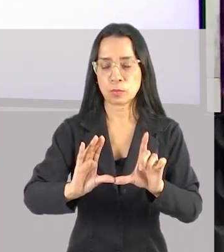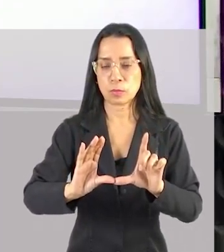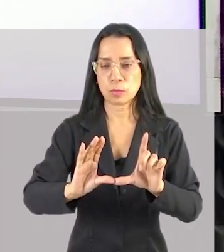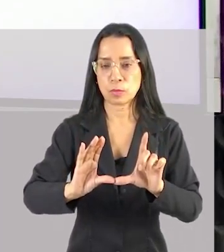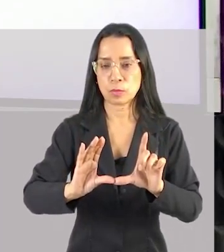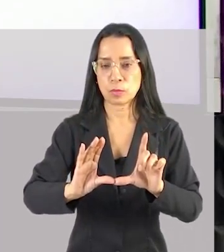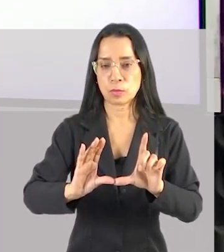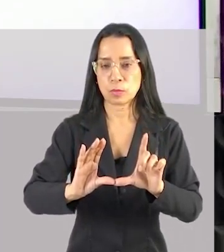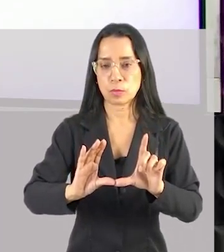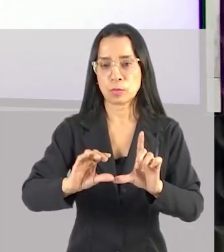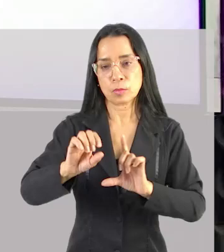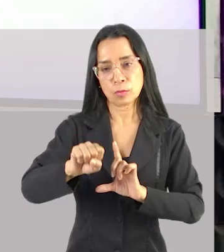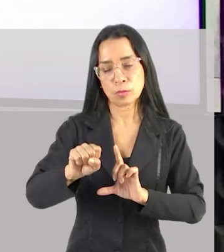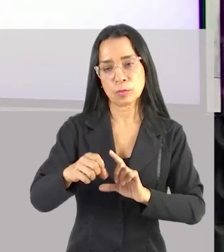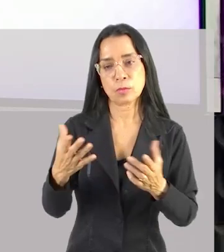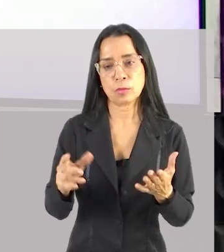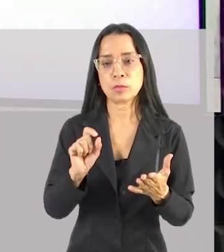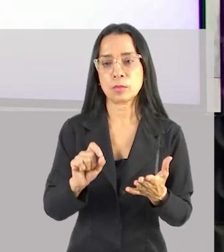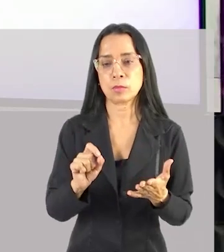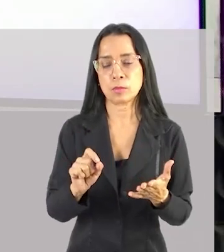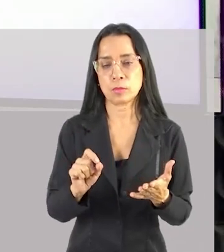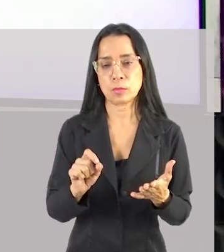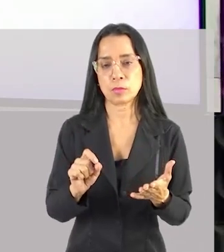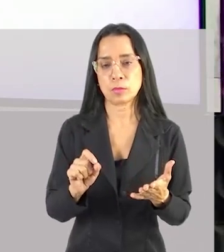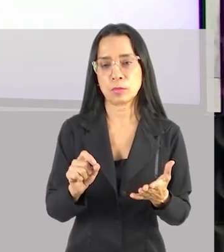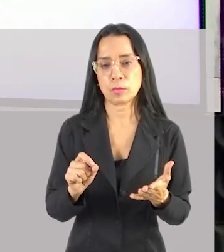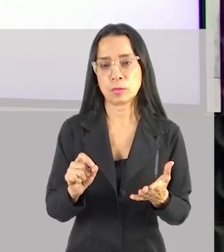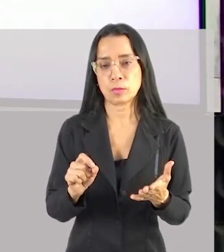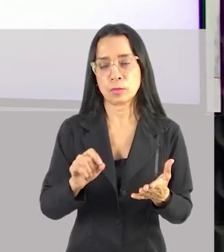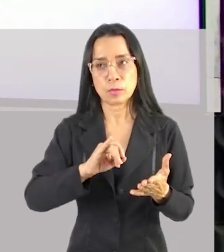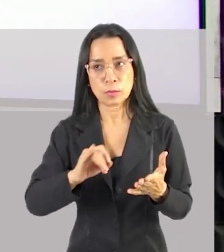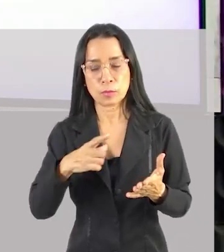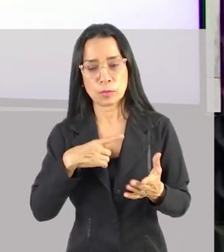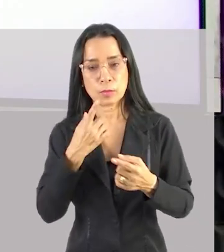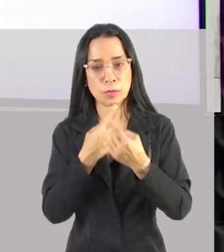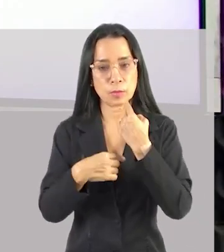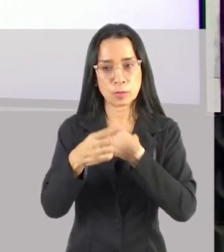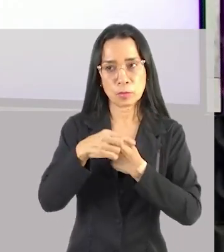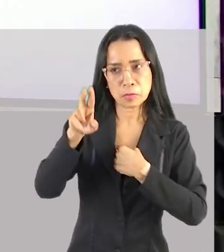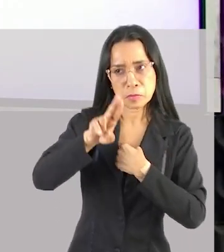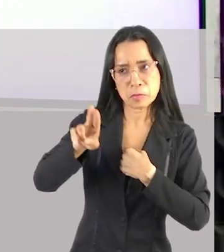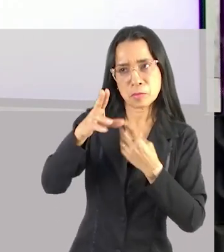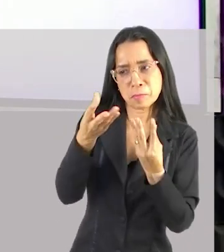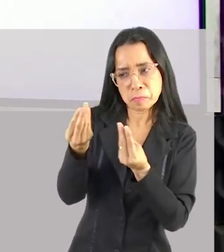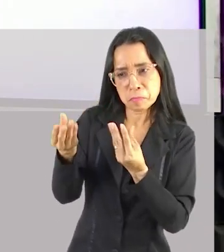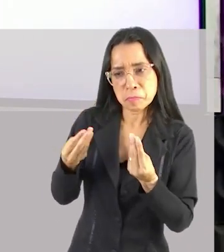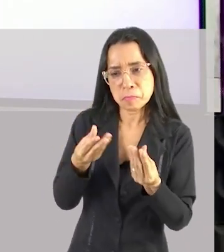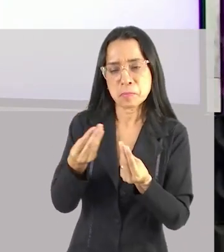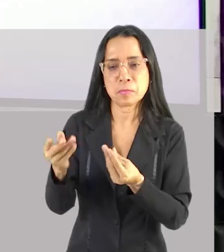vontade? Sim, a quem não basta pouco, nada basta. Ou seja, se eu tenho vontade de consumir muito,